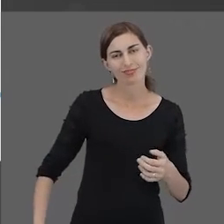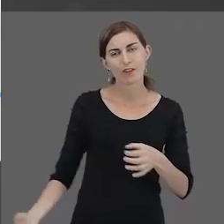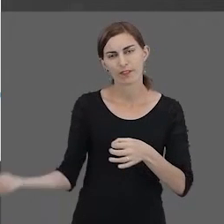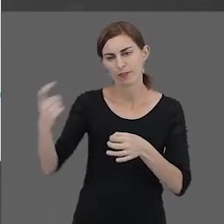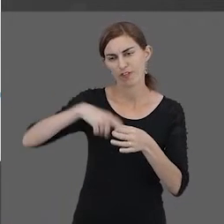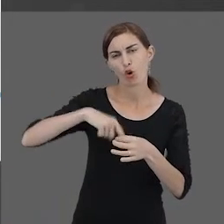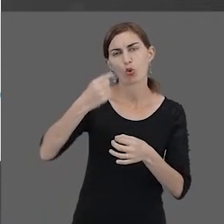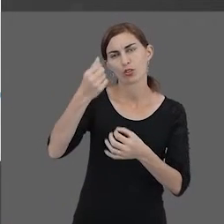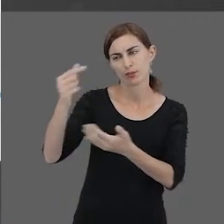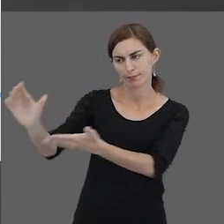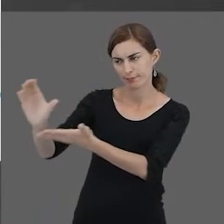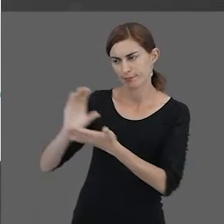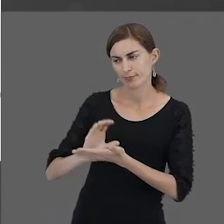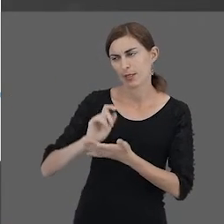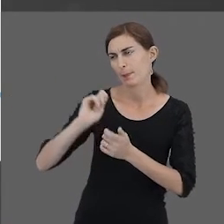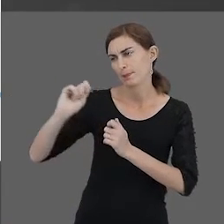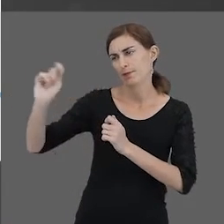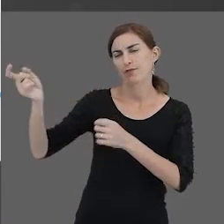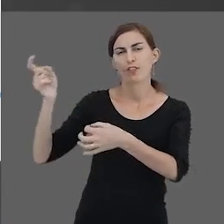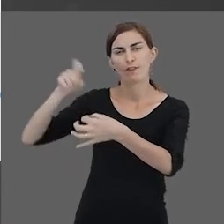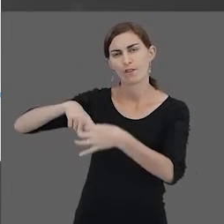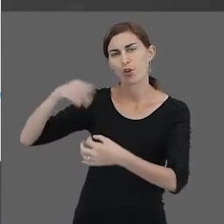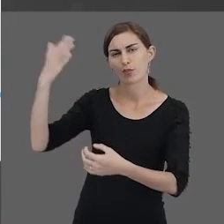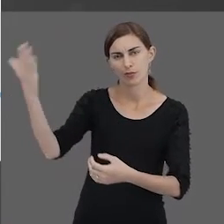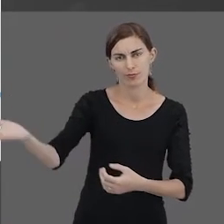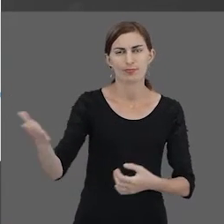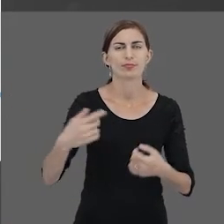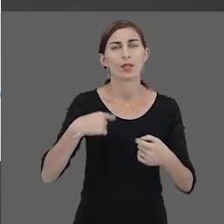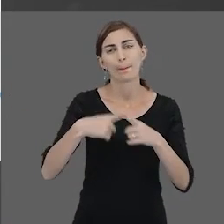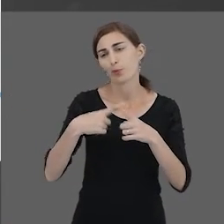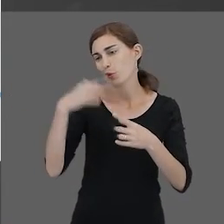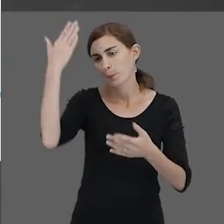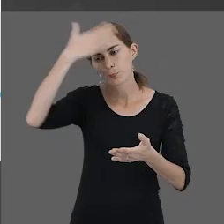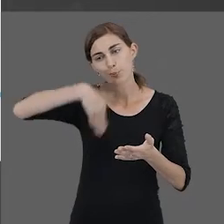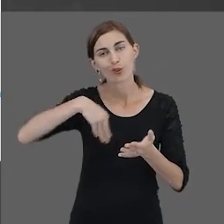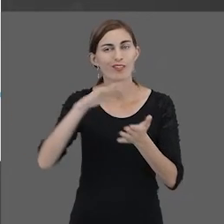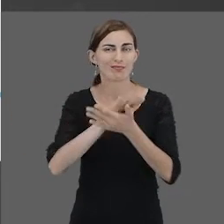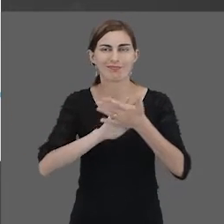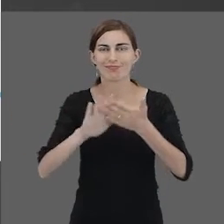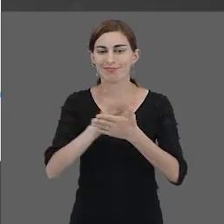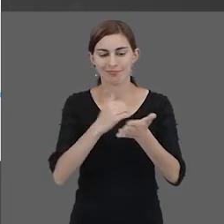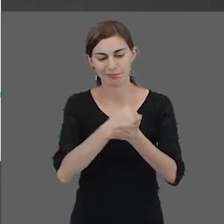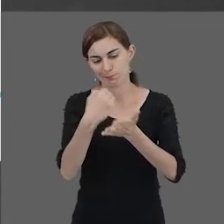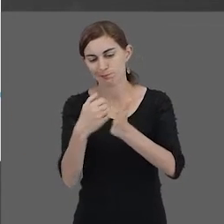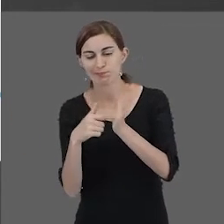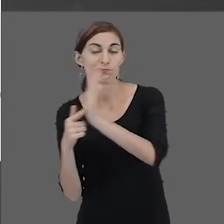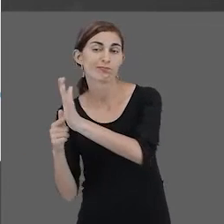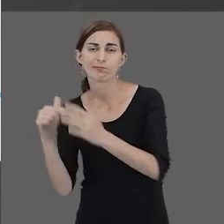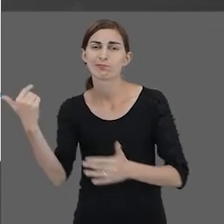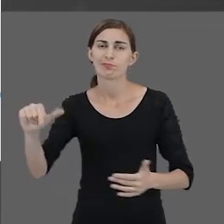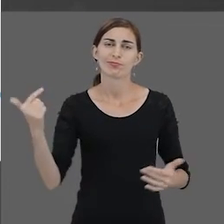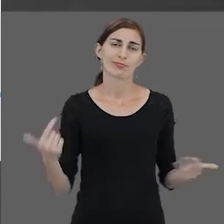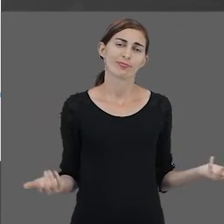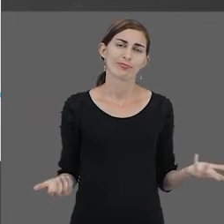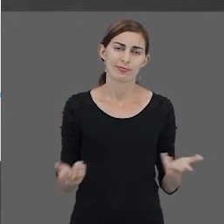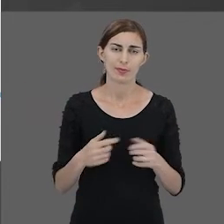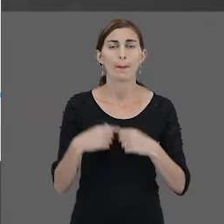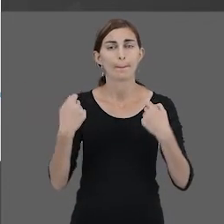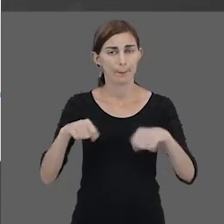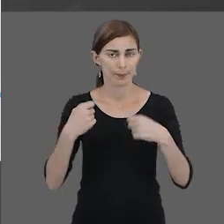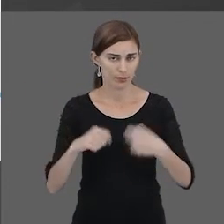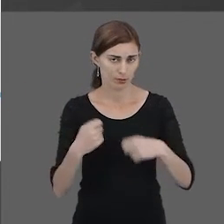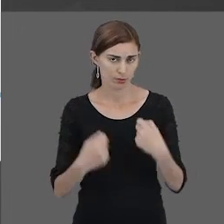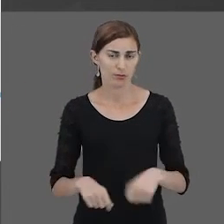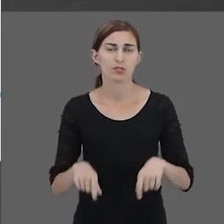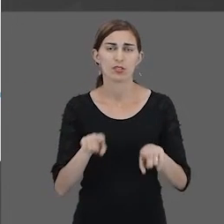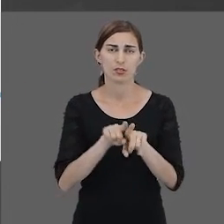dos recursos, cuja aplicação não foi comprovada pela regular prestação de contas. Em último caso, o supridor